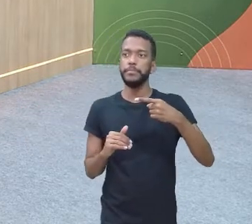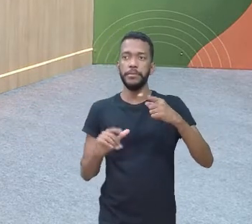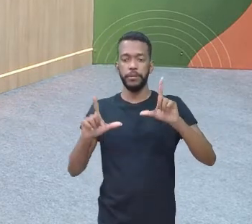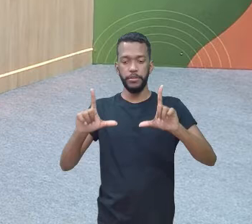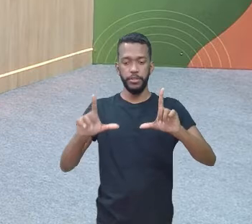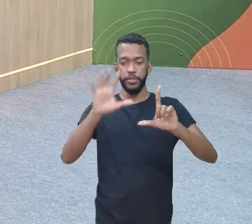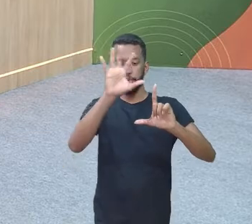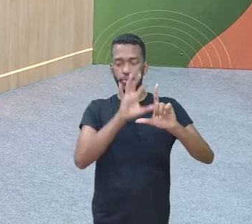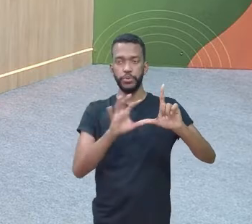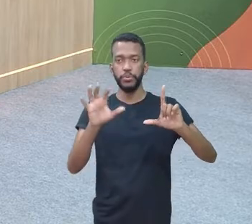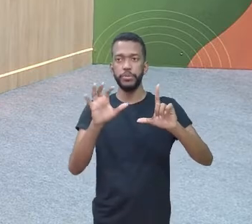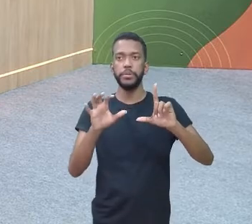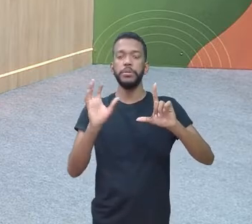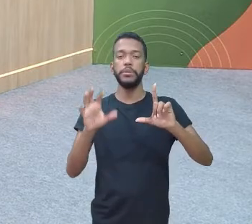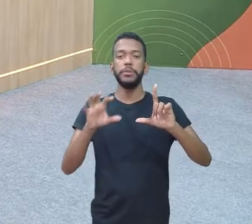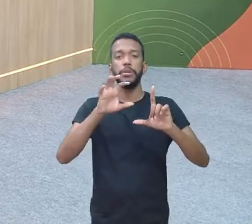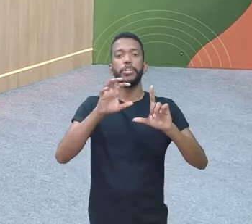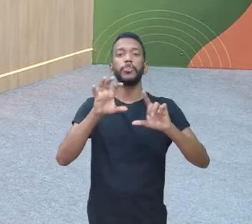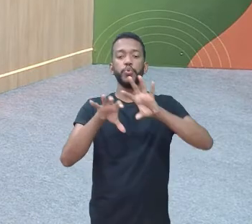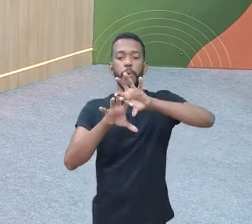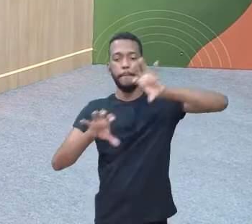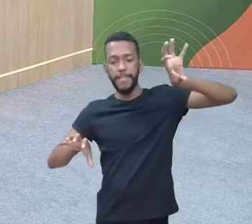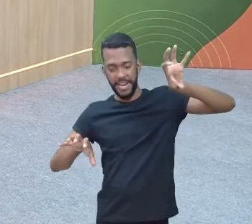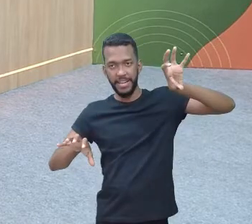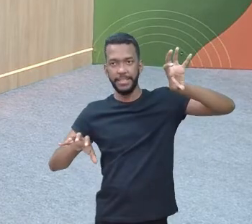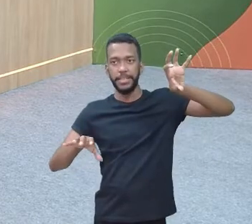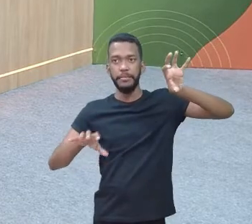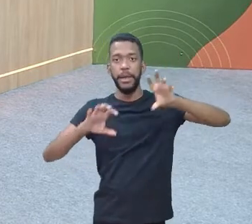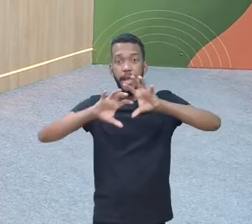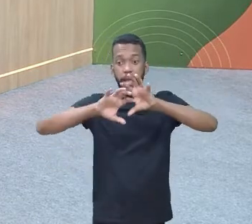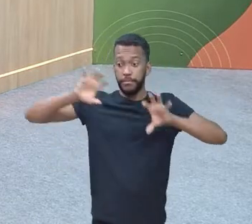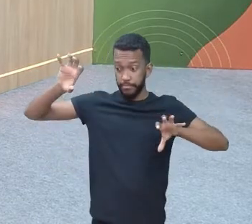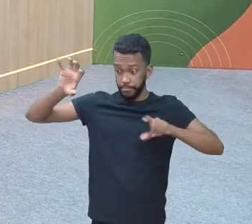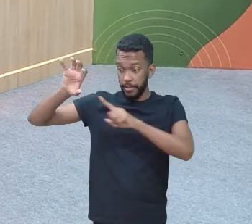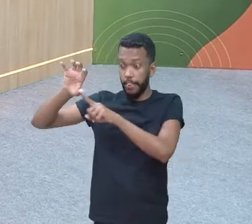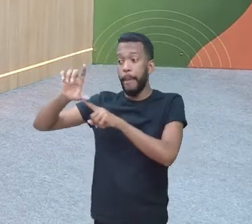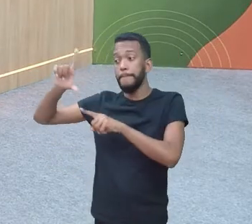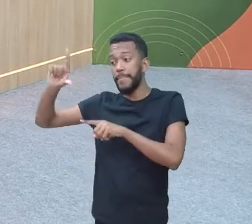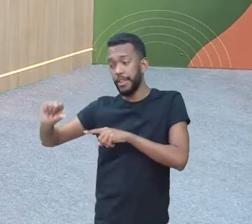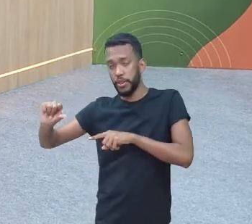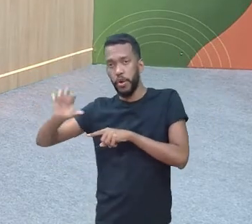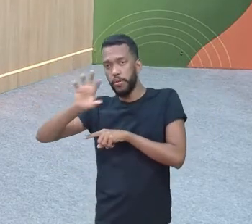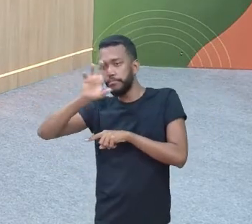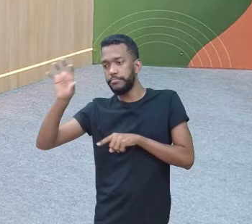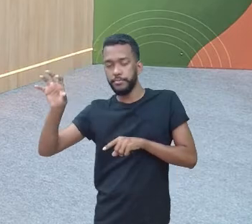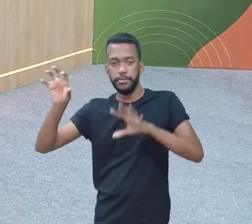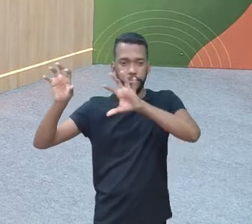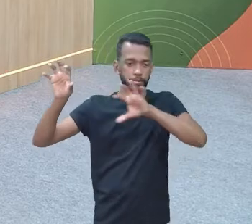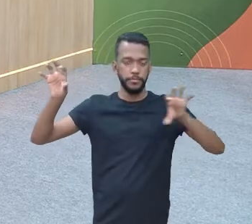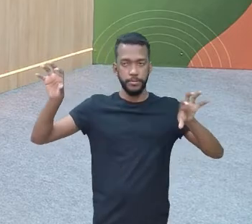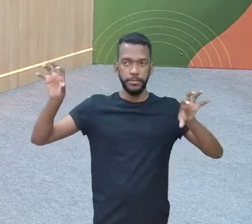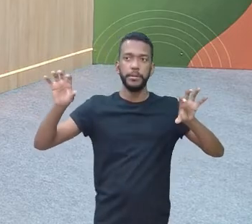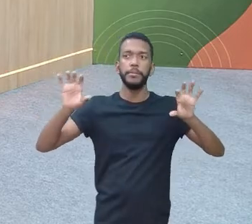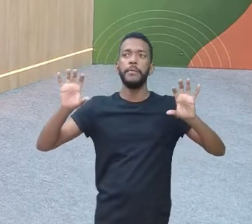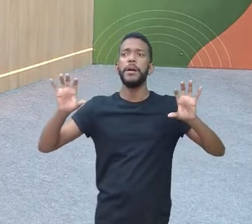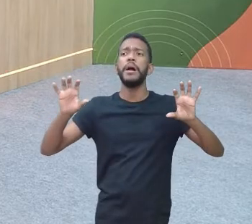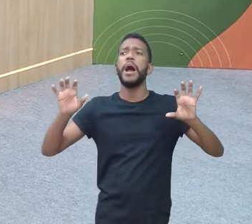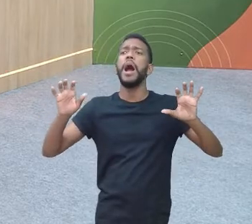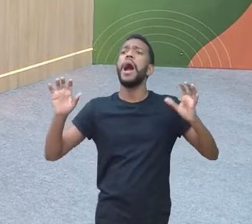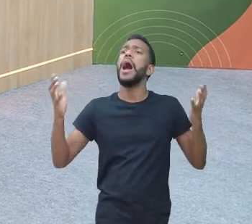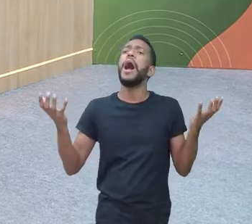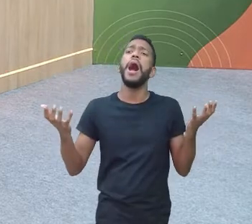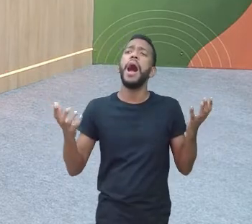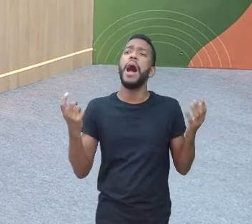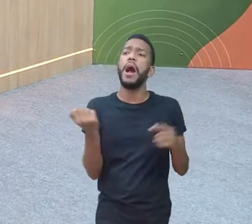2 partes, só que essa parte é menor do que essa parte. Porém, professora, a senhora disse